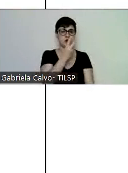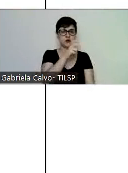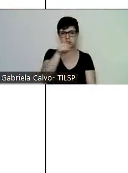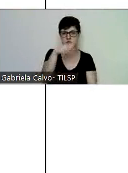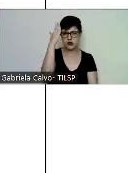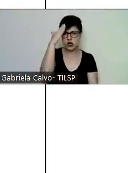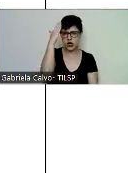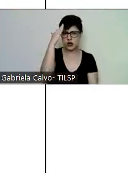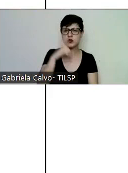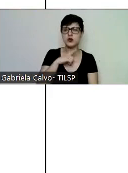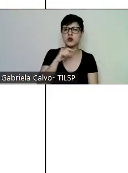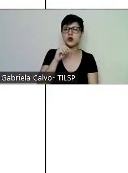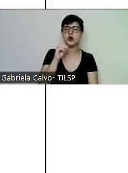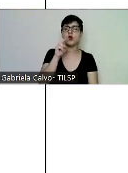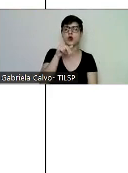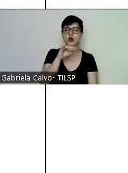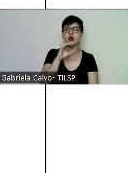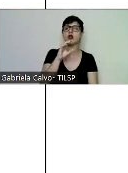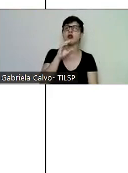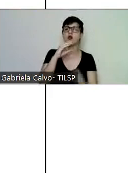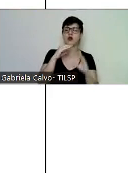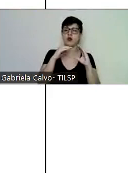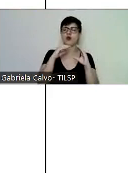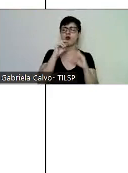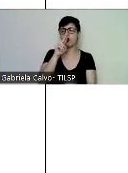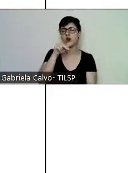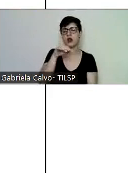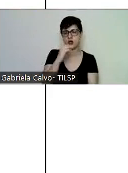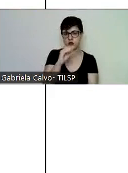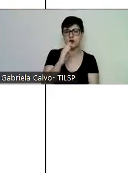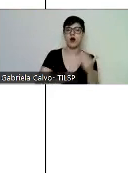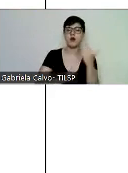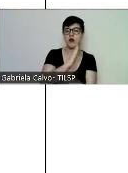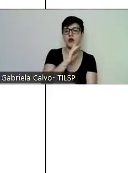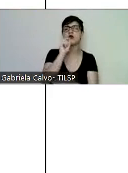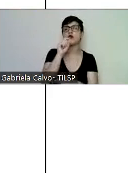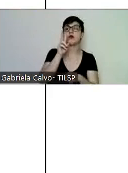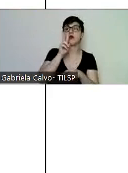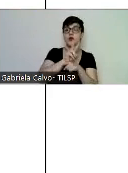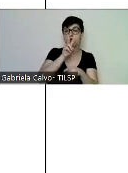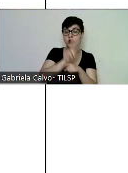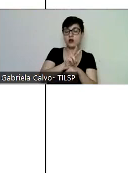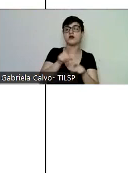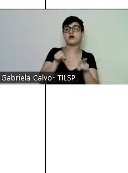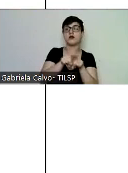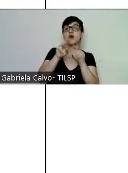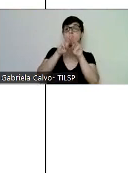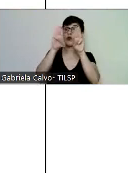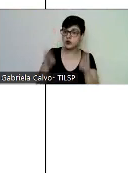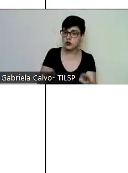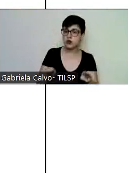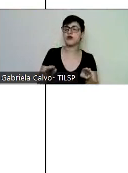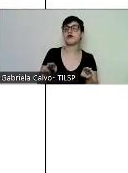aprovada pela Unesco e pelo ir com uma resolução a recomendação na verdade sobre a proteção e promoção dos museus das coleções